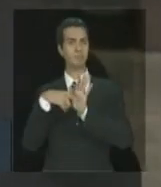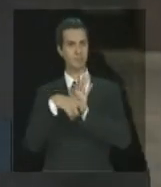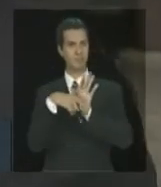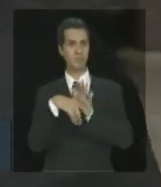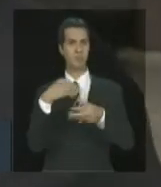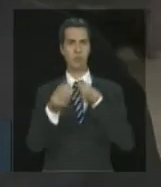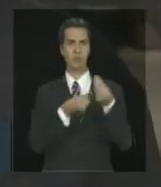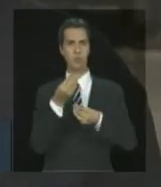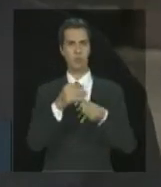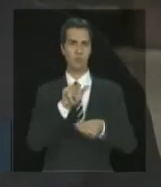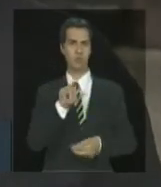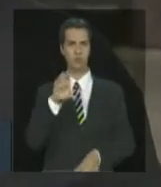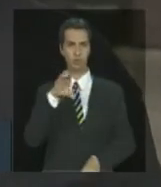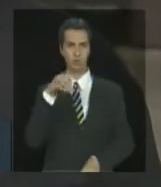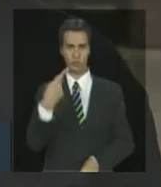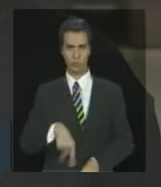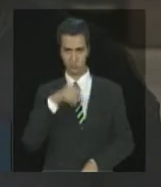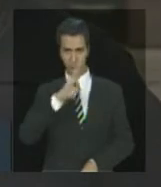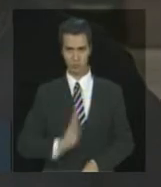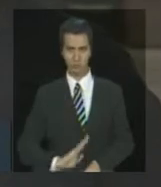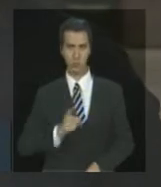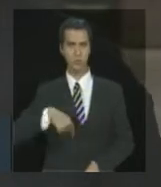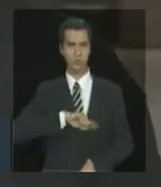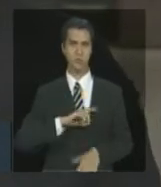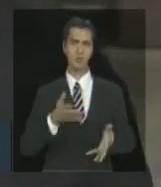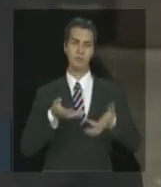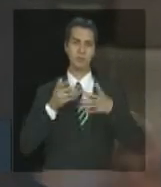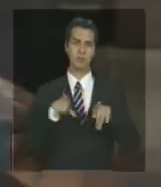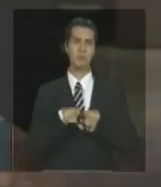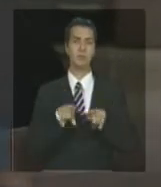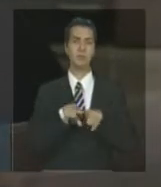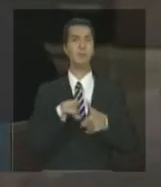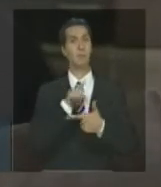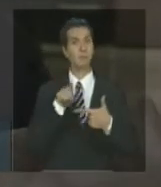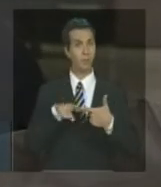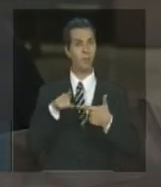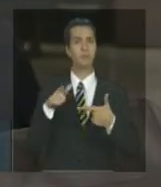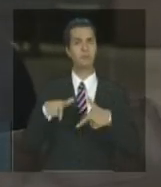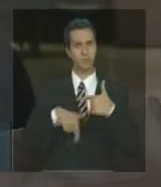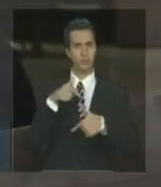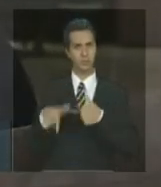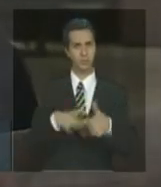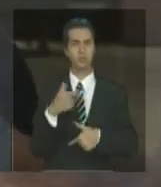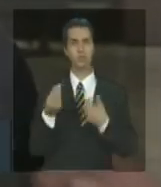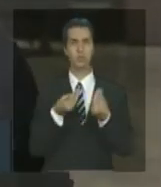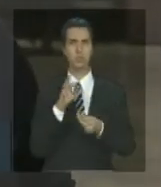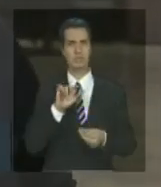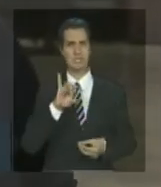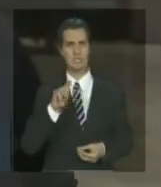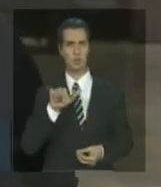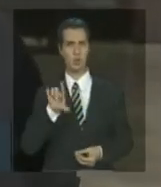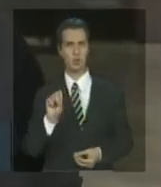Nós possamos também, na segunda etapa, trabalhar o plano setorial de resíduos sólidos a partir do conjunto de medidas ainda que